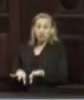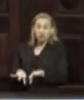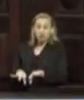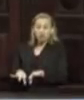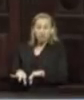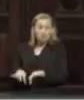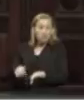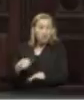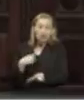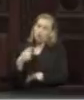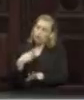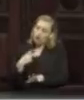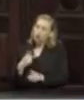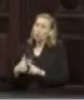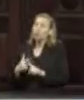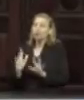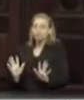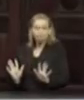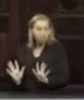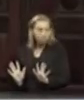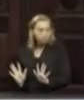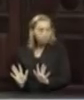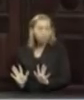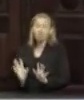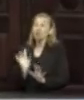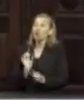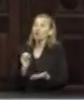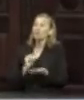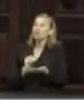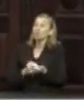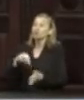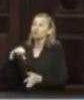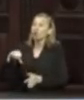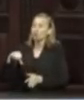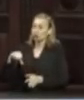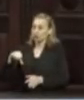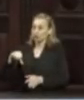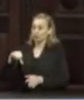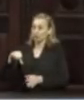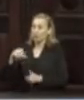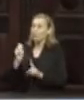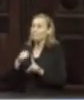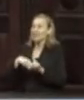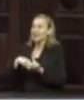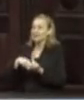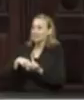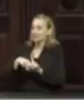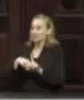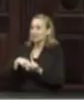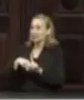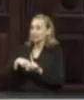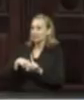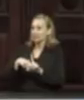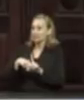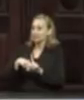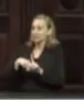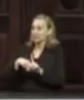governo já acabou há muito tempo, né? Mas faltam 9 meses para o fim do calendário oficial, deputado